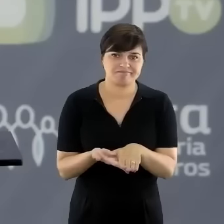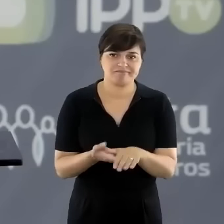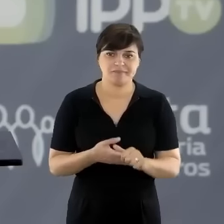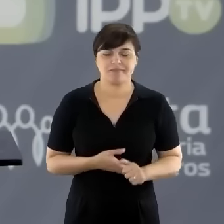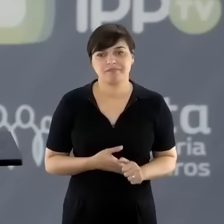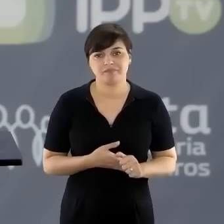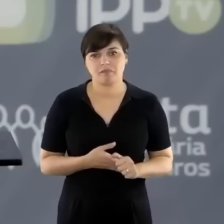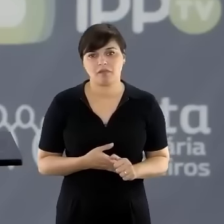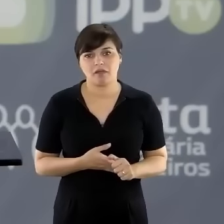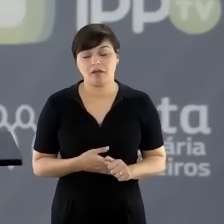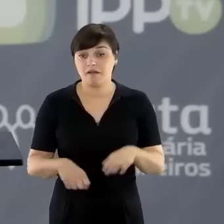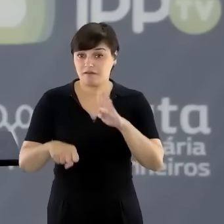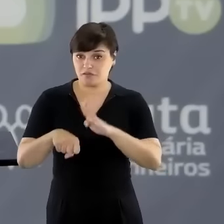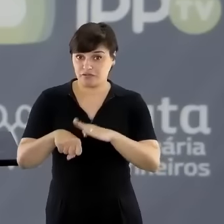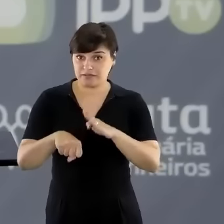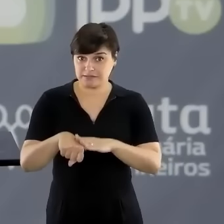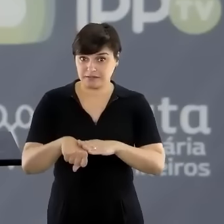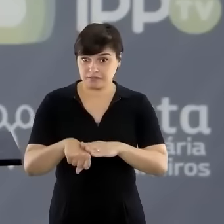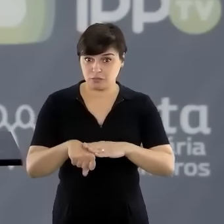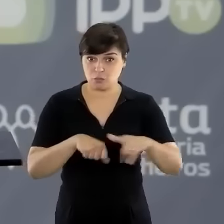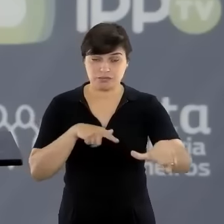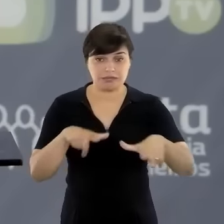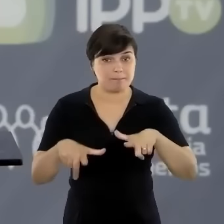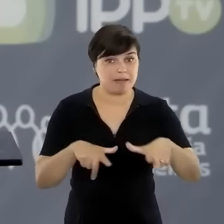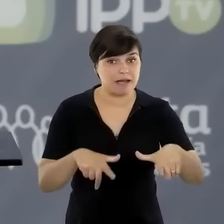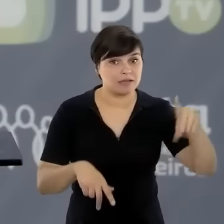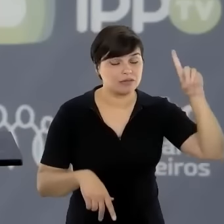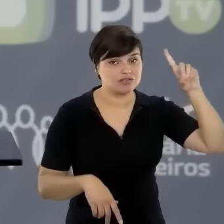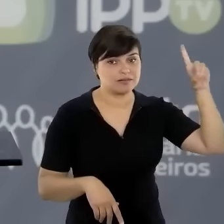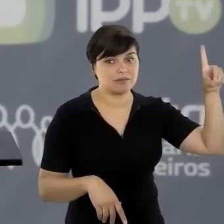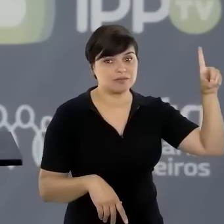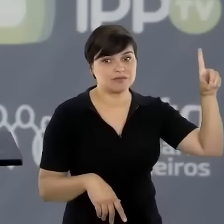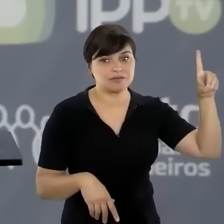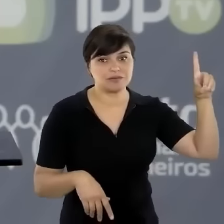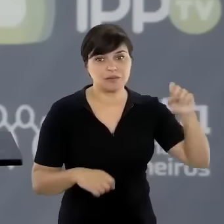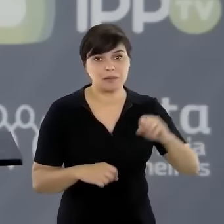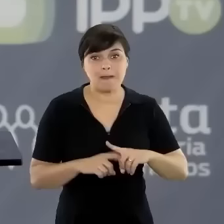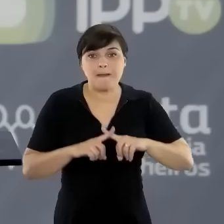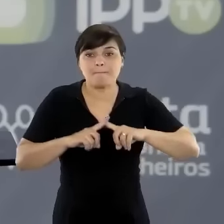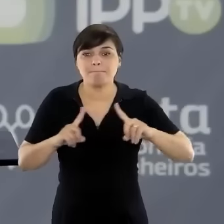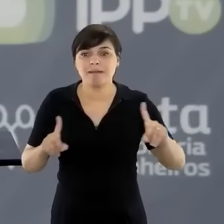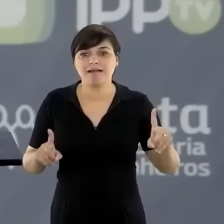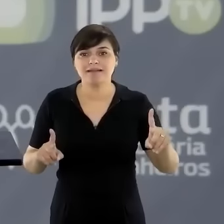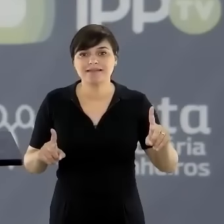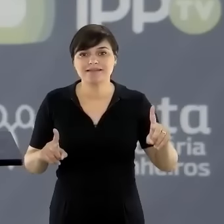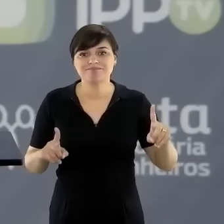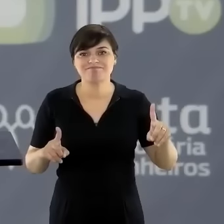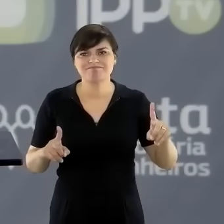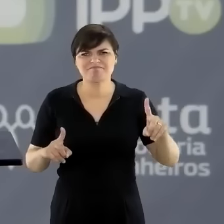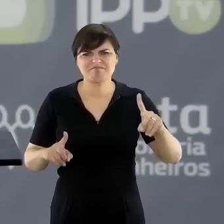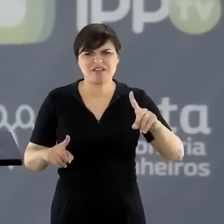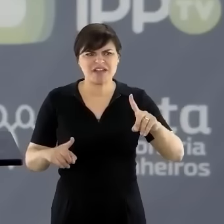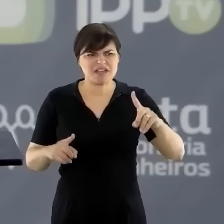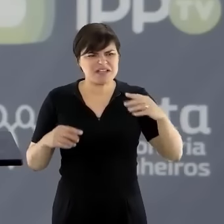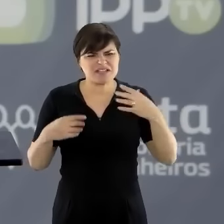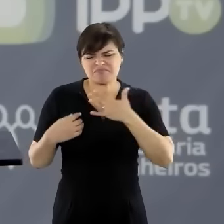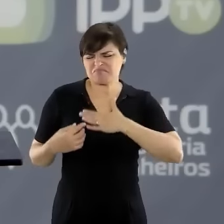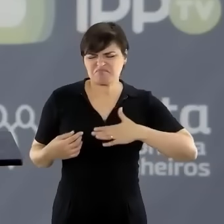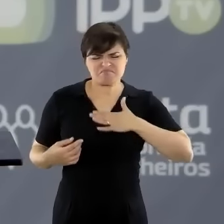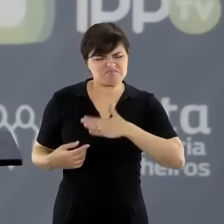fazer a obra de Deus mas não se deleitar no Deus da obra ele está irado irado